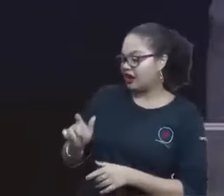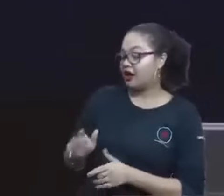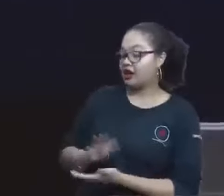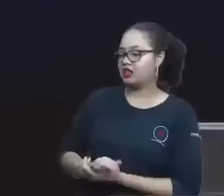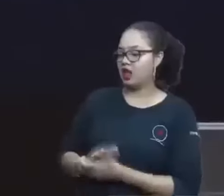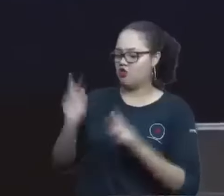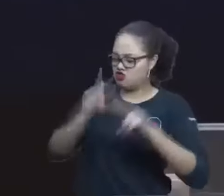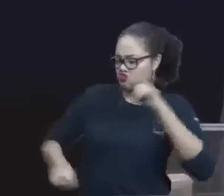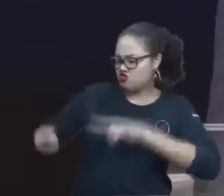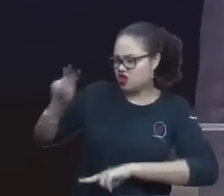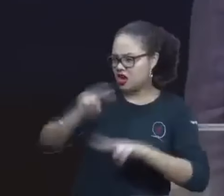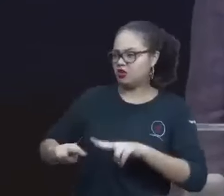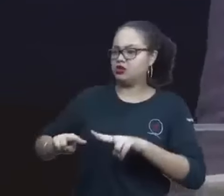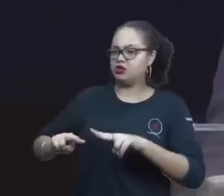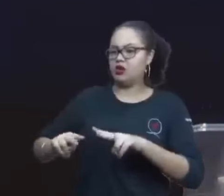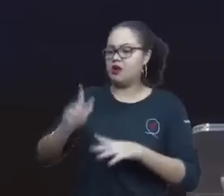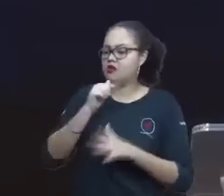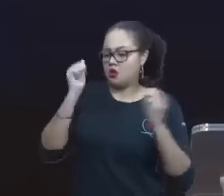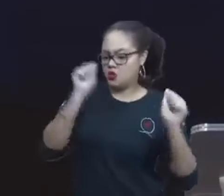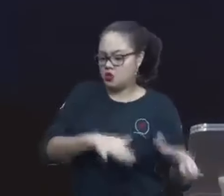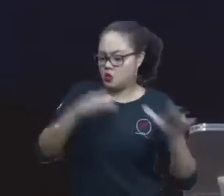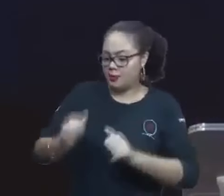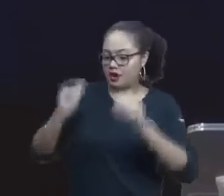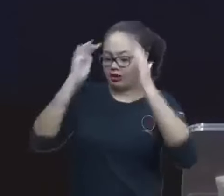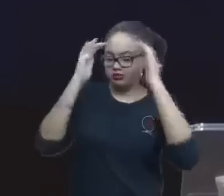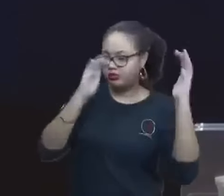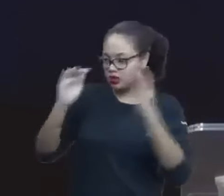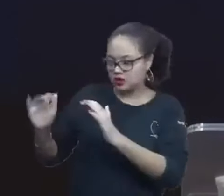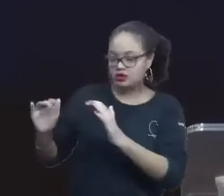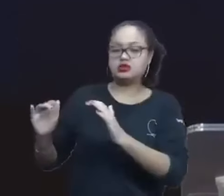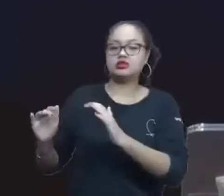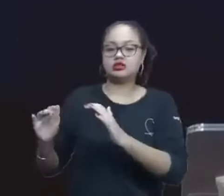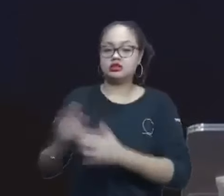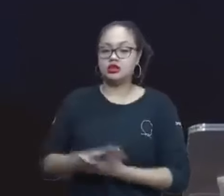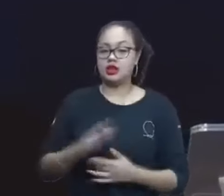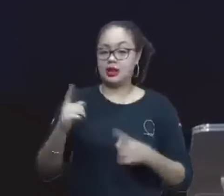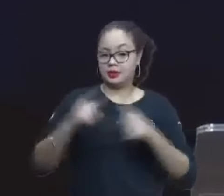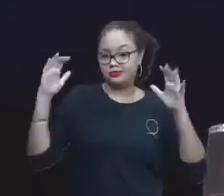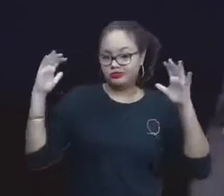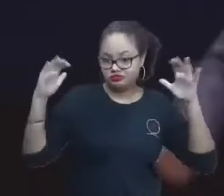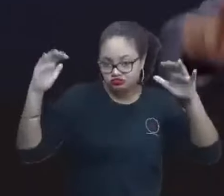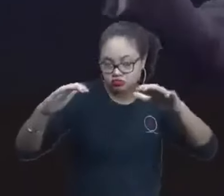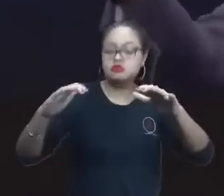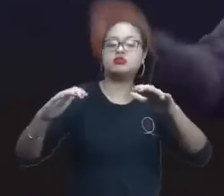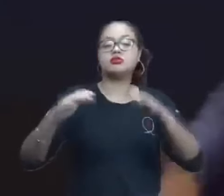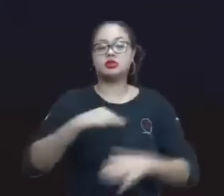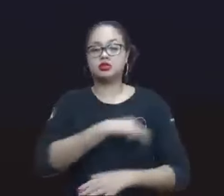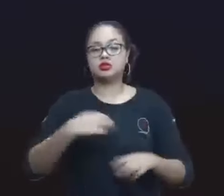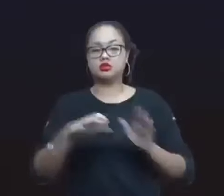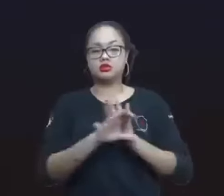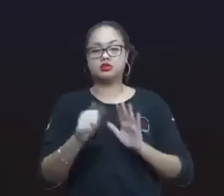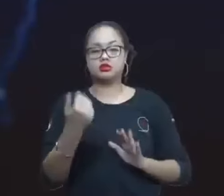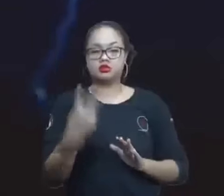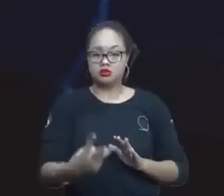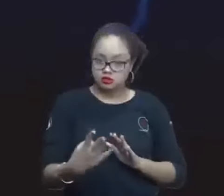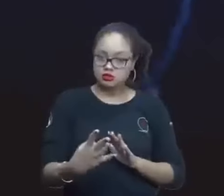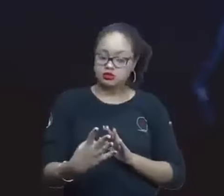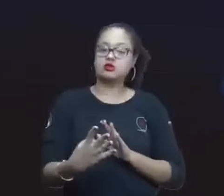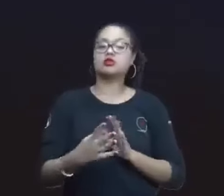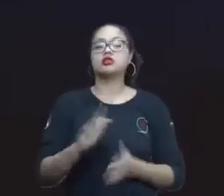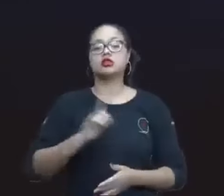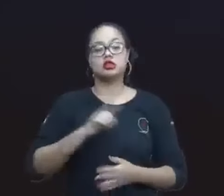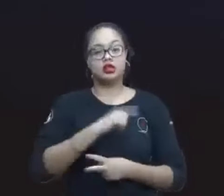até o vento e o mar lhe obedece isso aqui é a primeira tempestade Mateus Capítulo 14 tem a